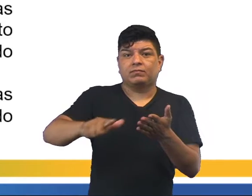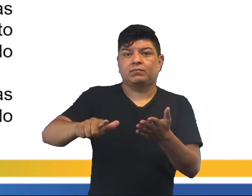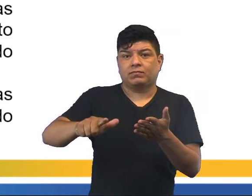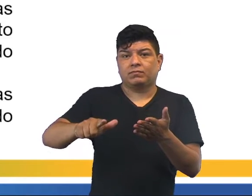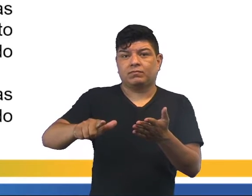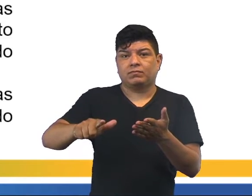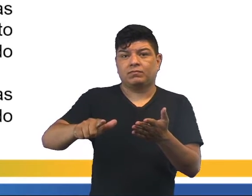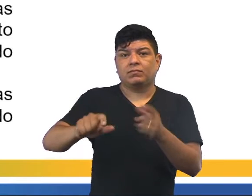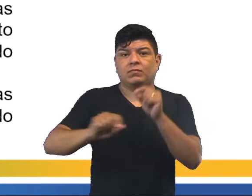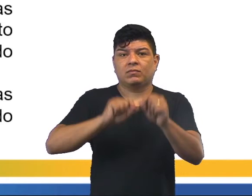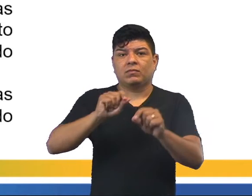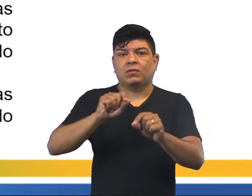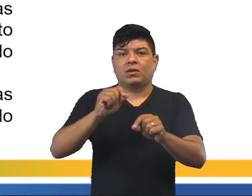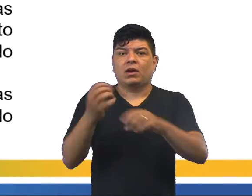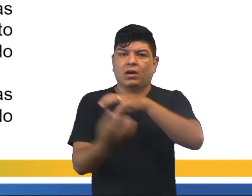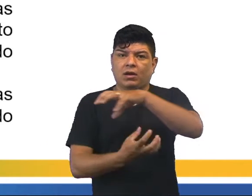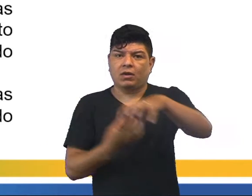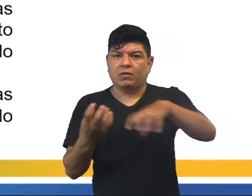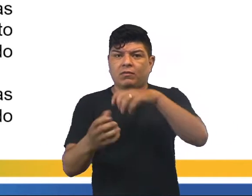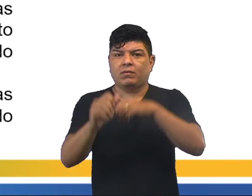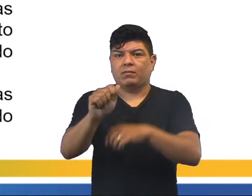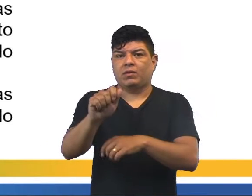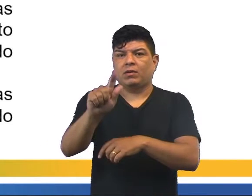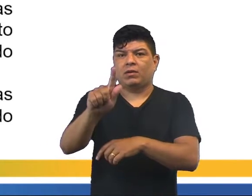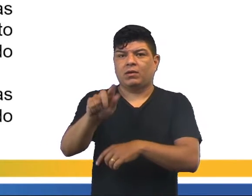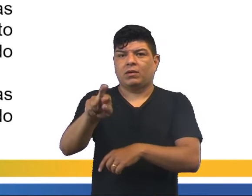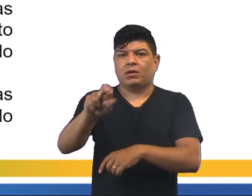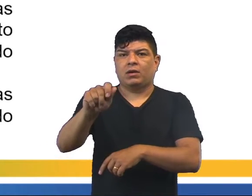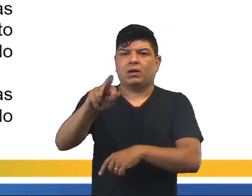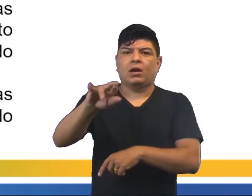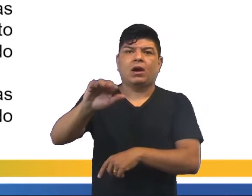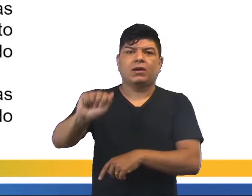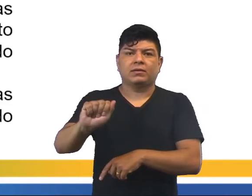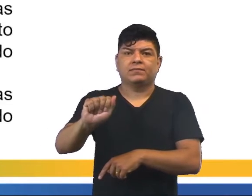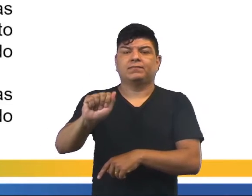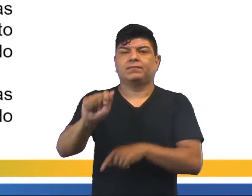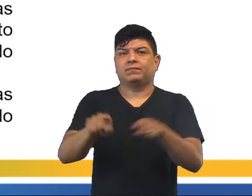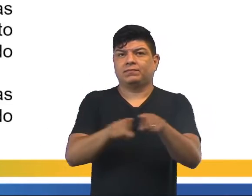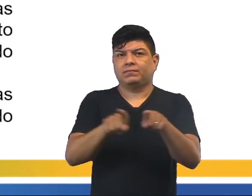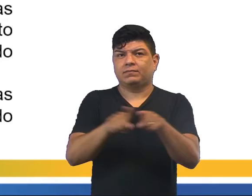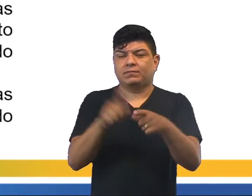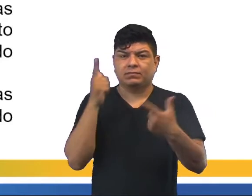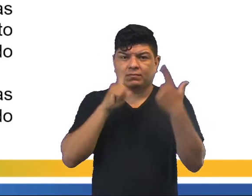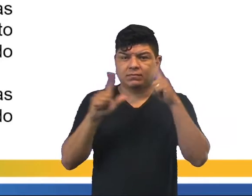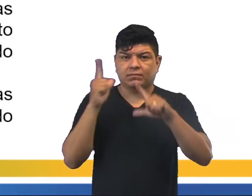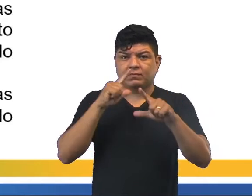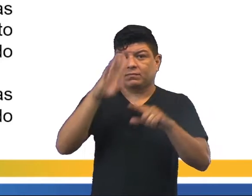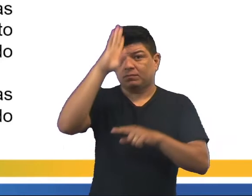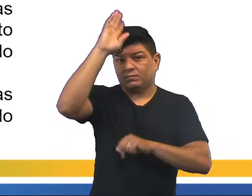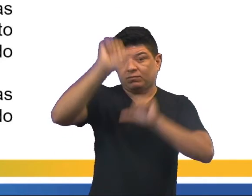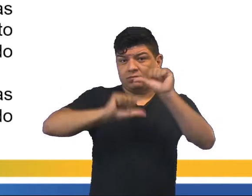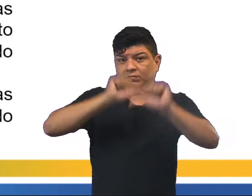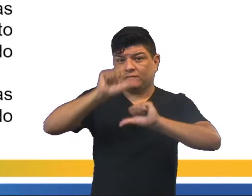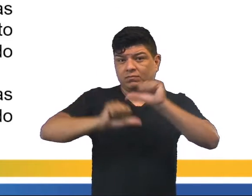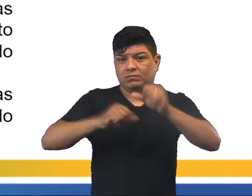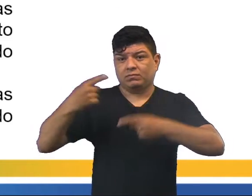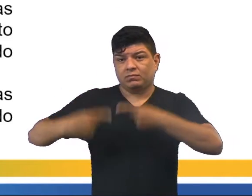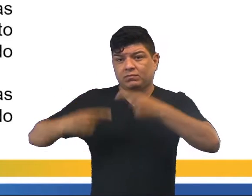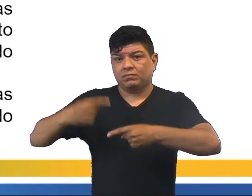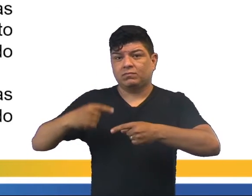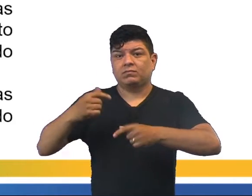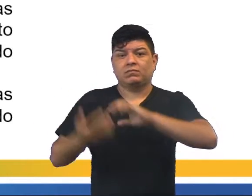a reforma agrária. O médio prazo, né, as conquistas romanas geraram mudanças políticas